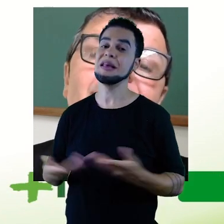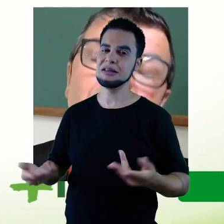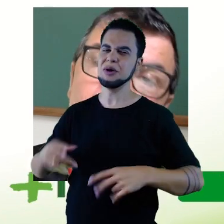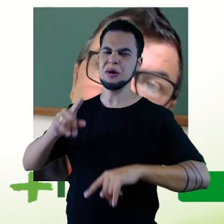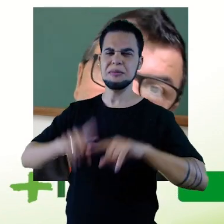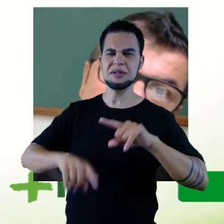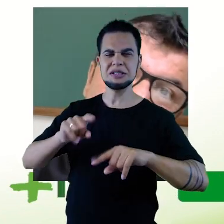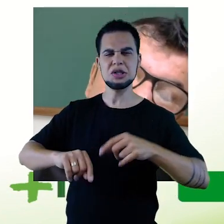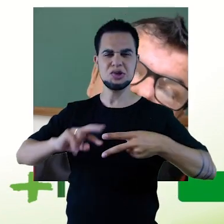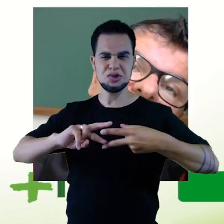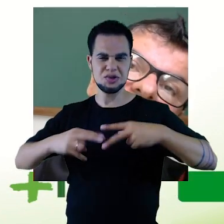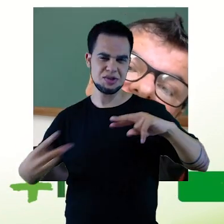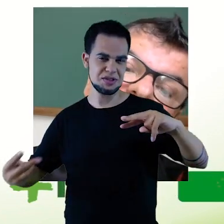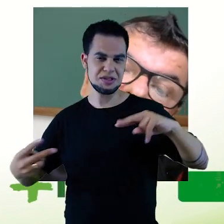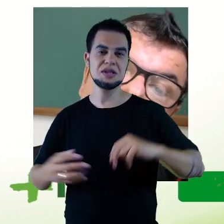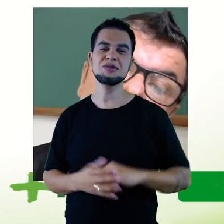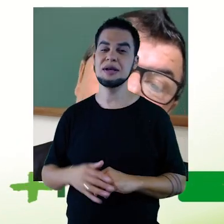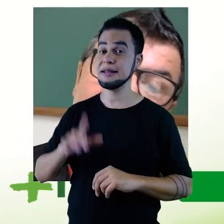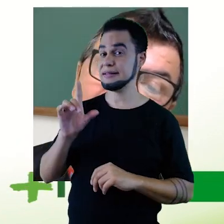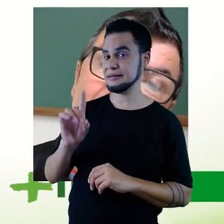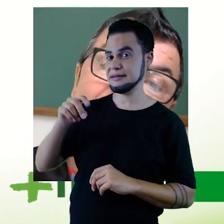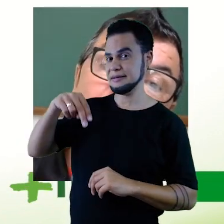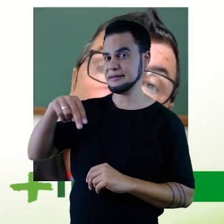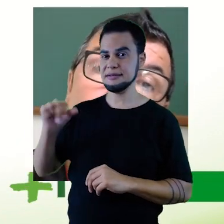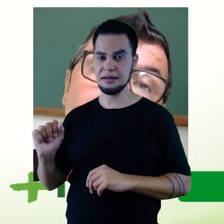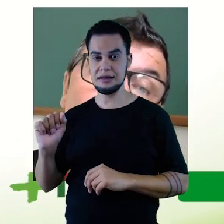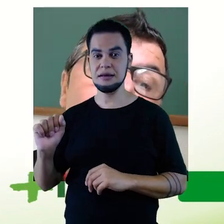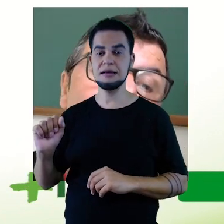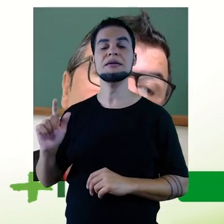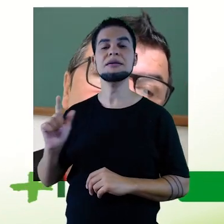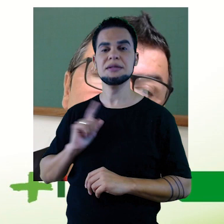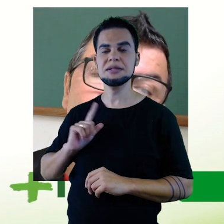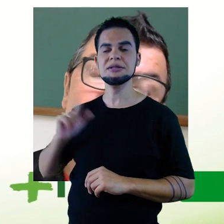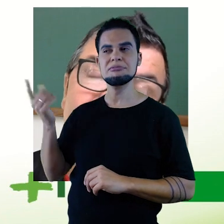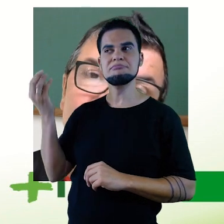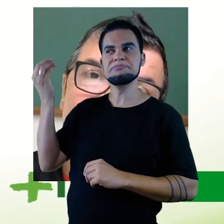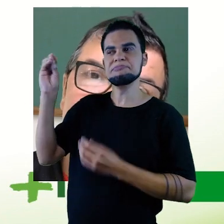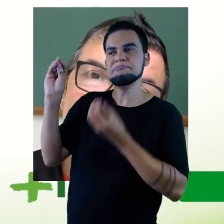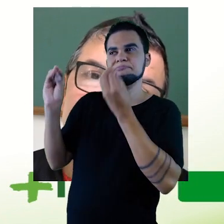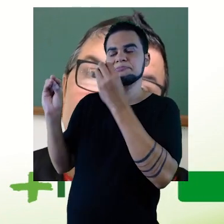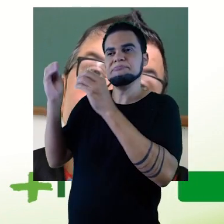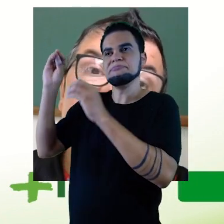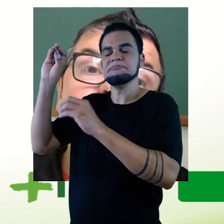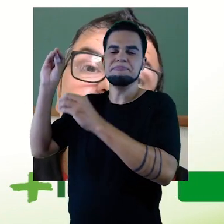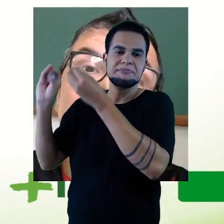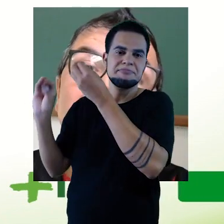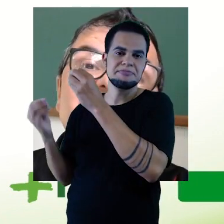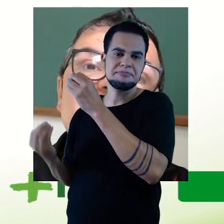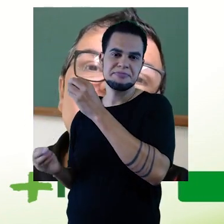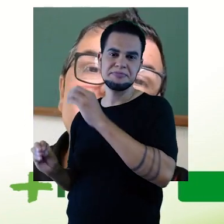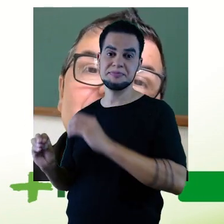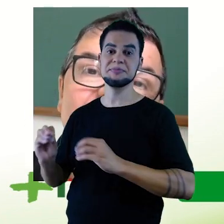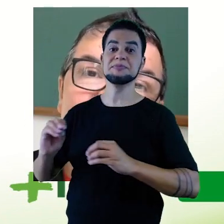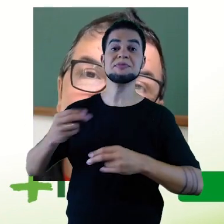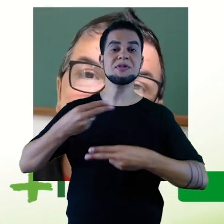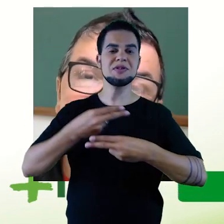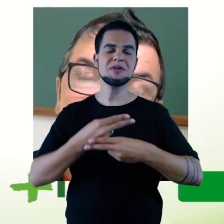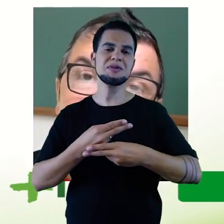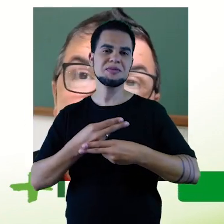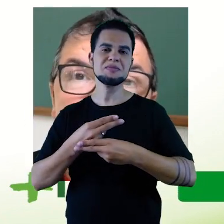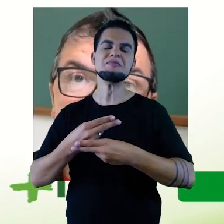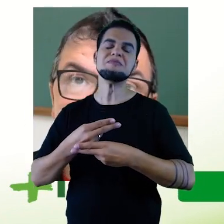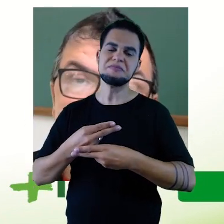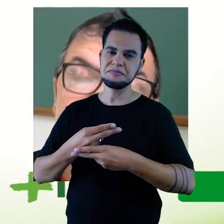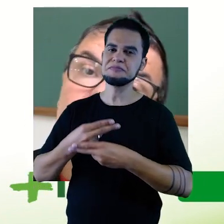O material genético, pessoal, que é o DNA, ele compõe os cromossomos da célula. E durante a divisão